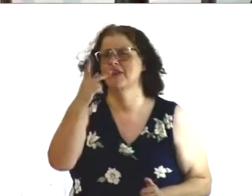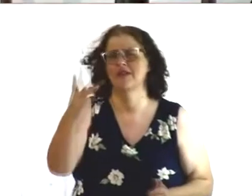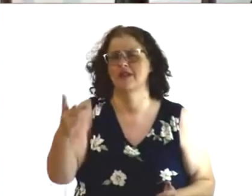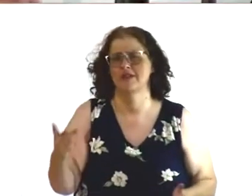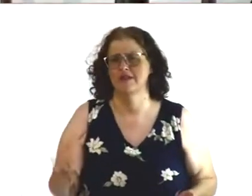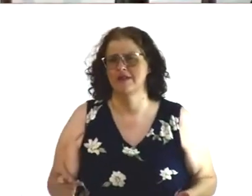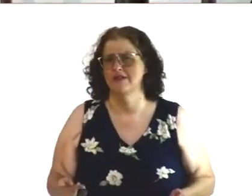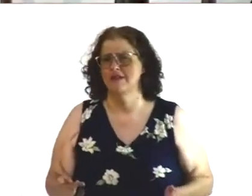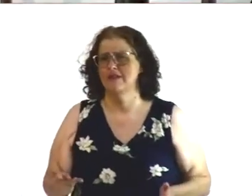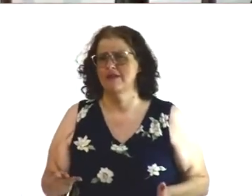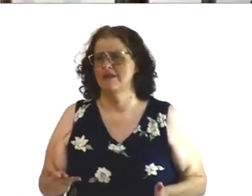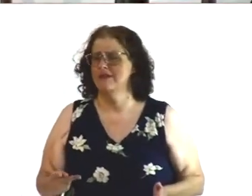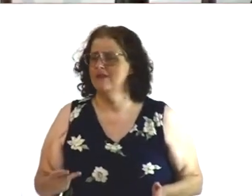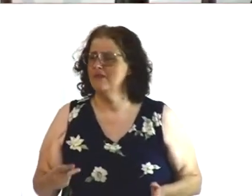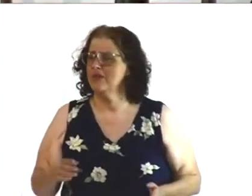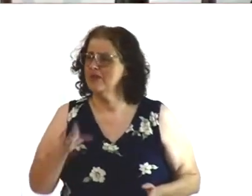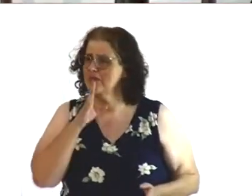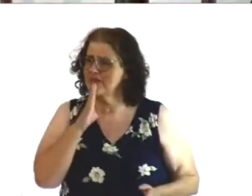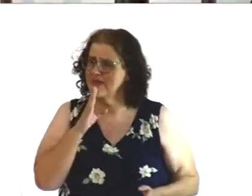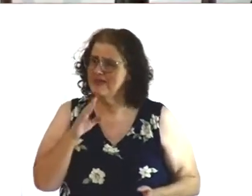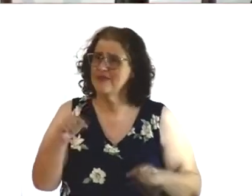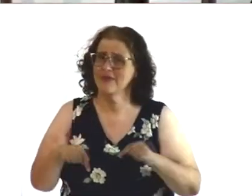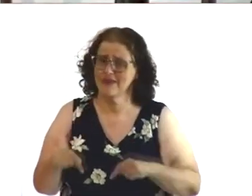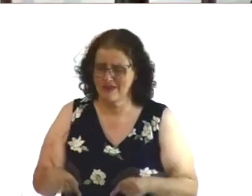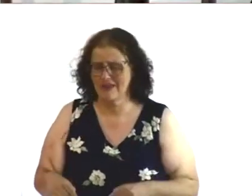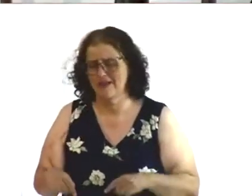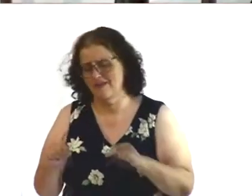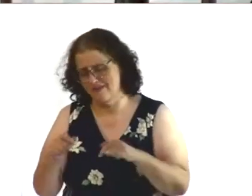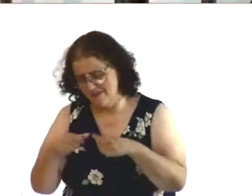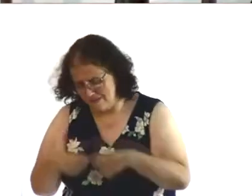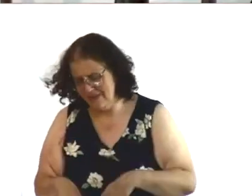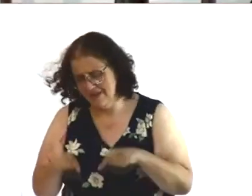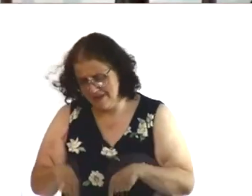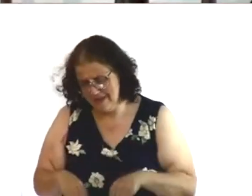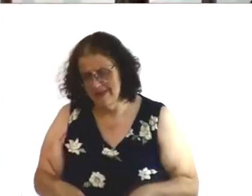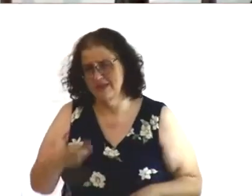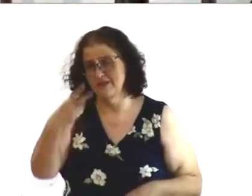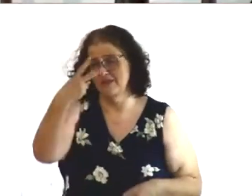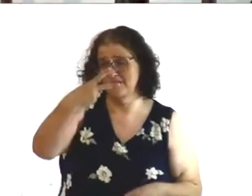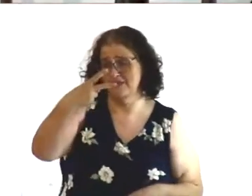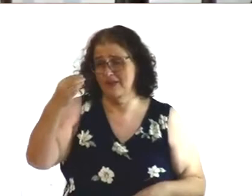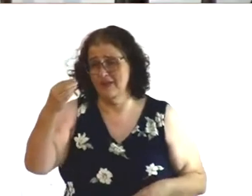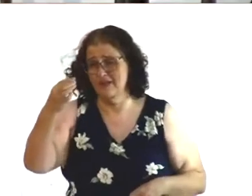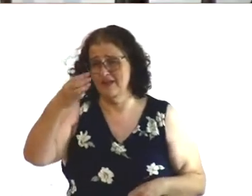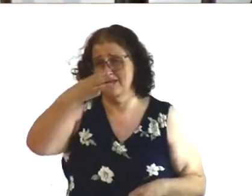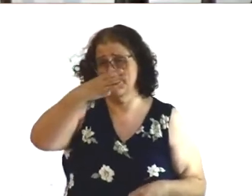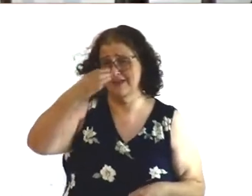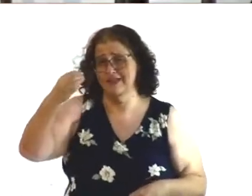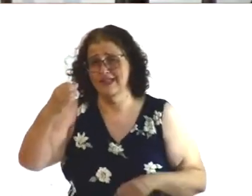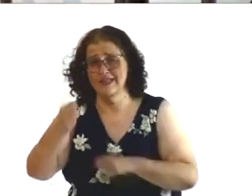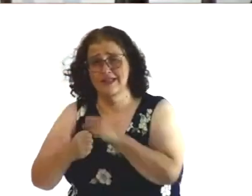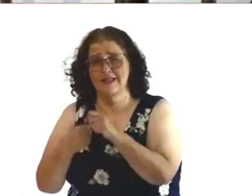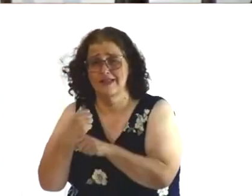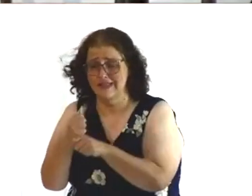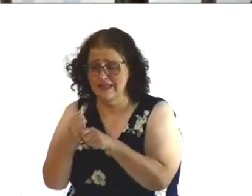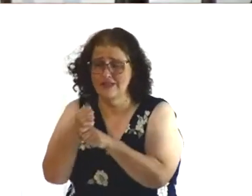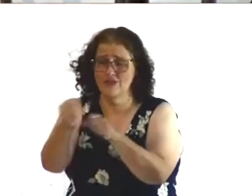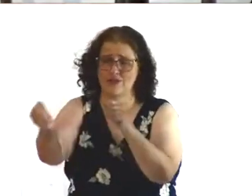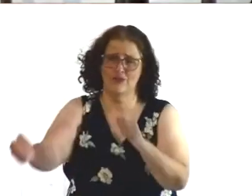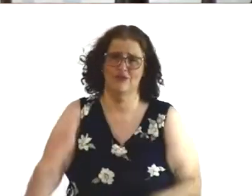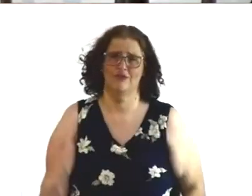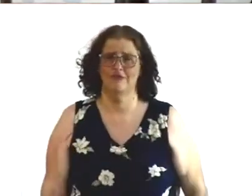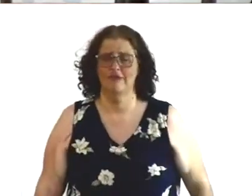ao longo de 10, 20 ou 30 anos. Estou falando da presença de Jesus. Estou falando da alegria de estar com